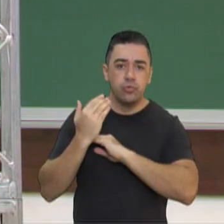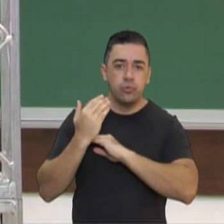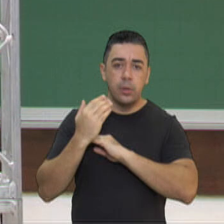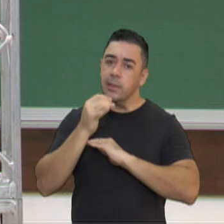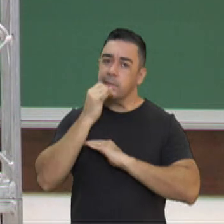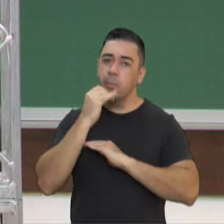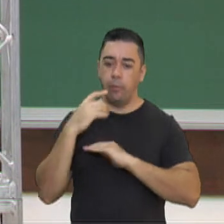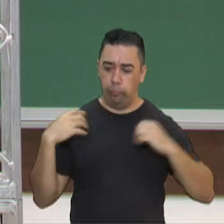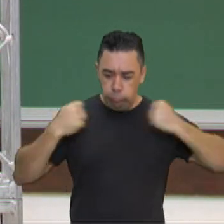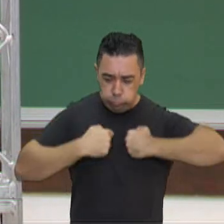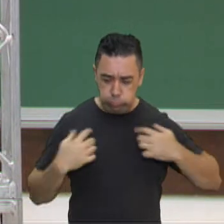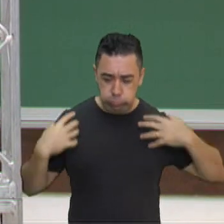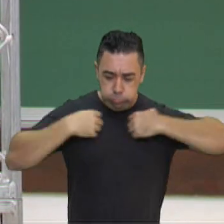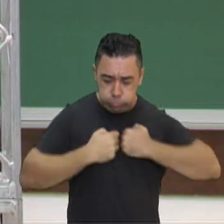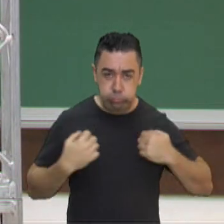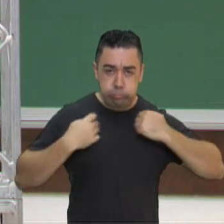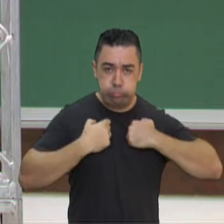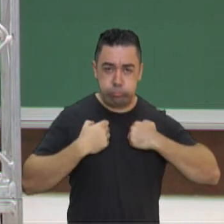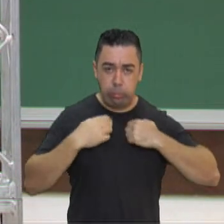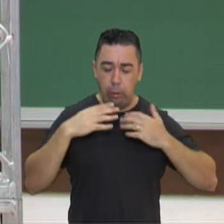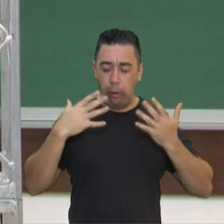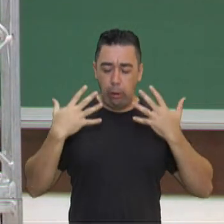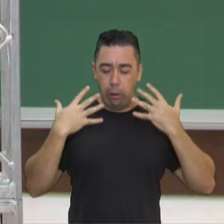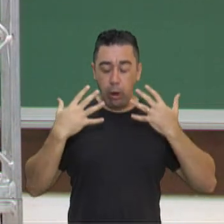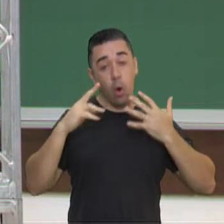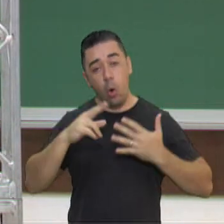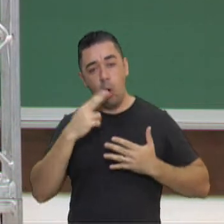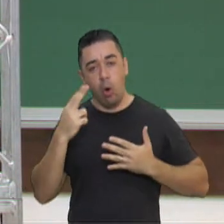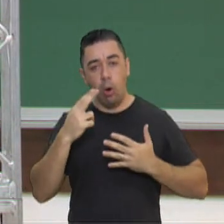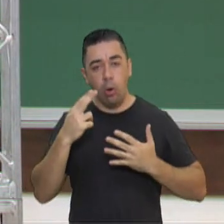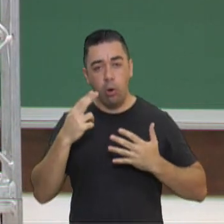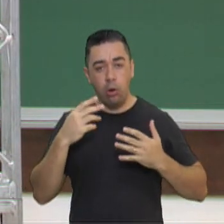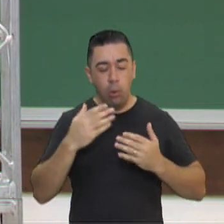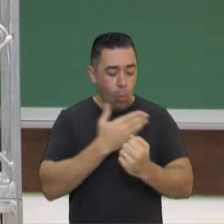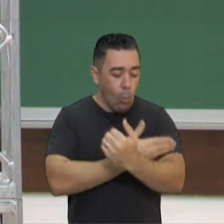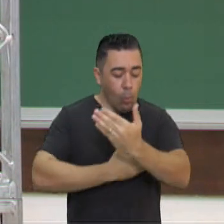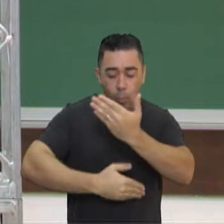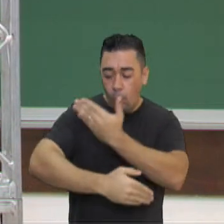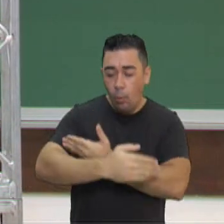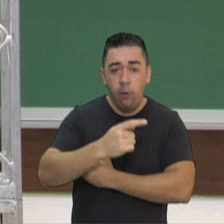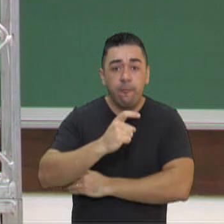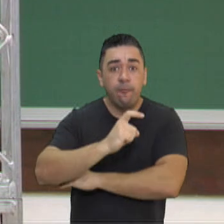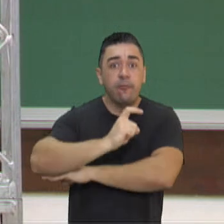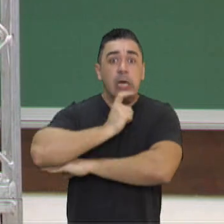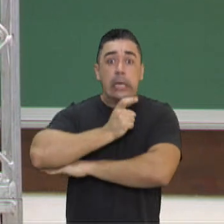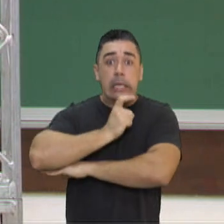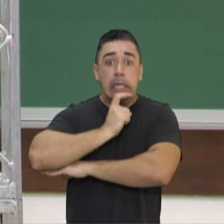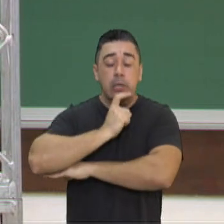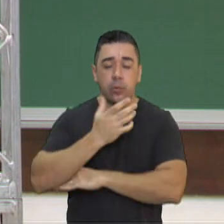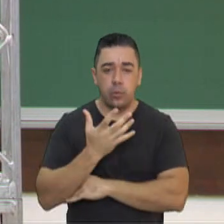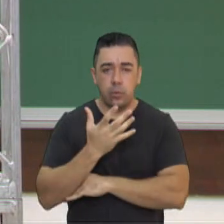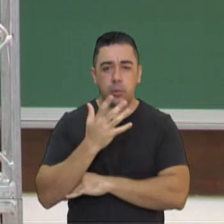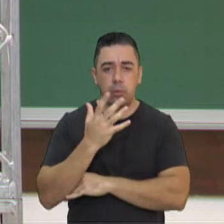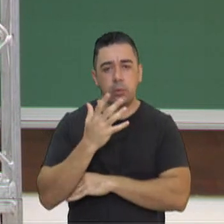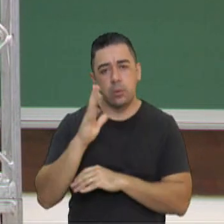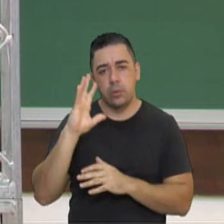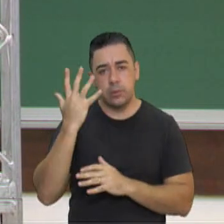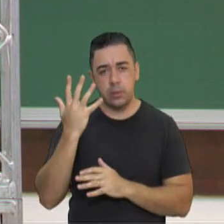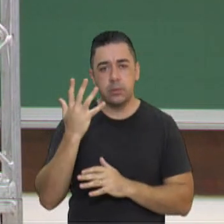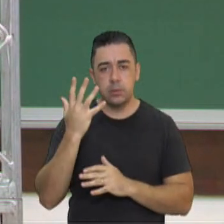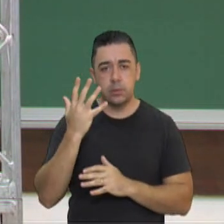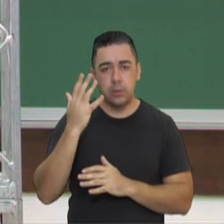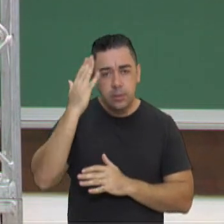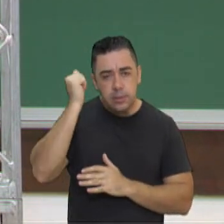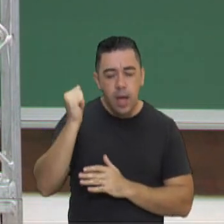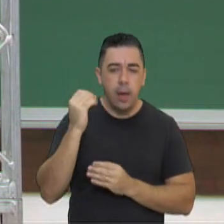cheio de blusa e ficar passando calor, ou ir com uma roupa mais fresca e aí a temperatura cair ao longo do dia,